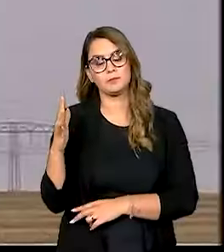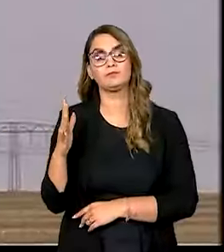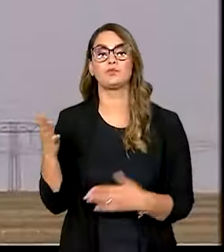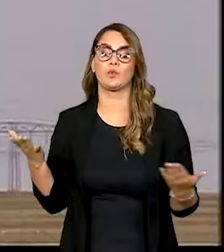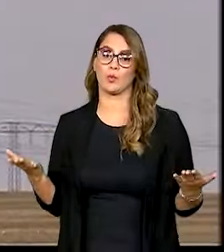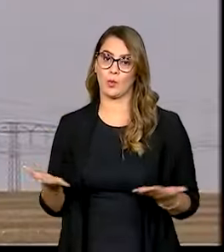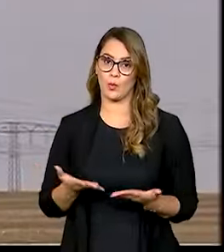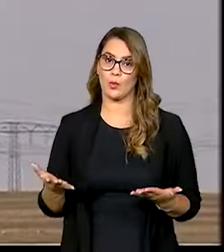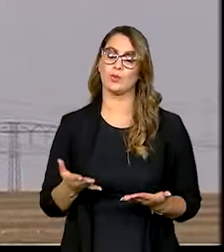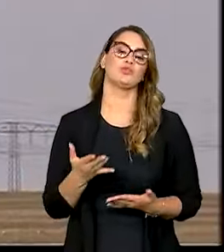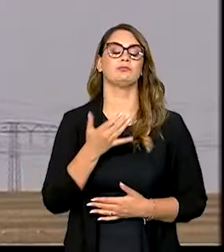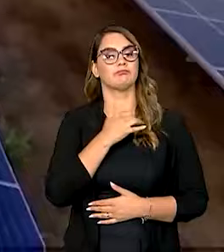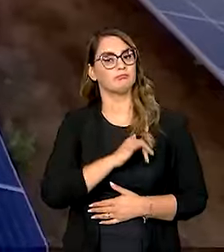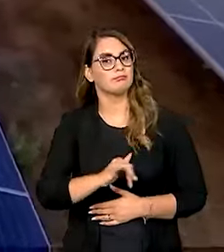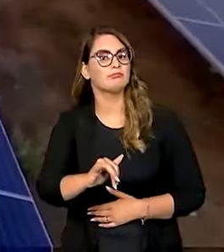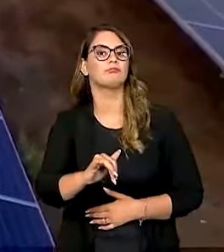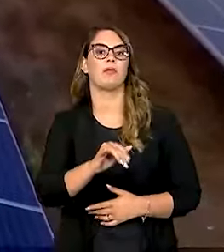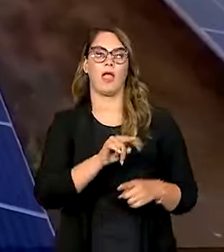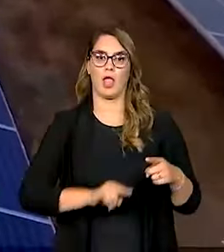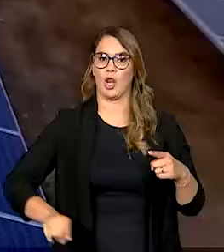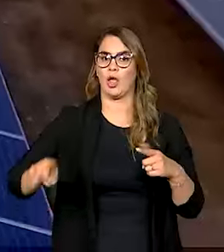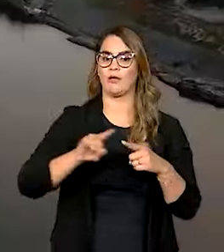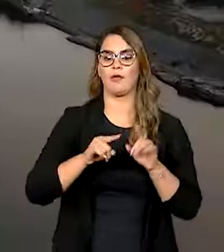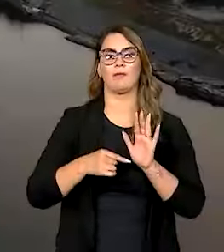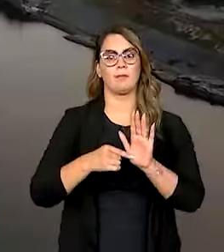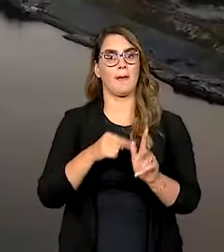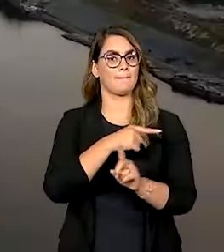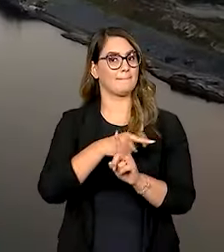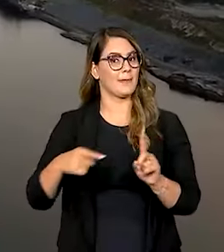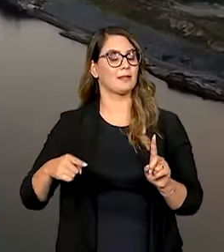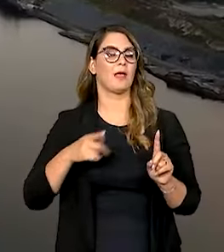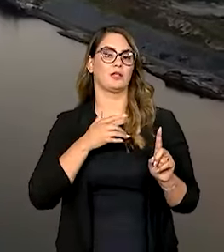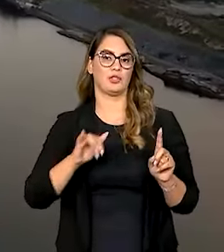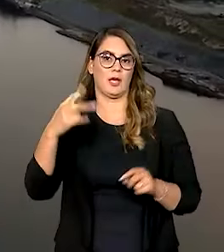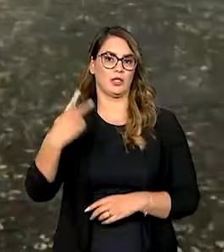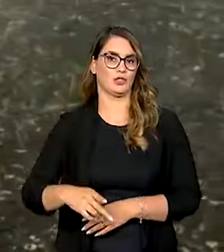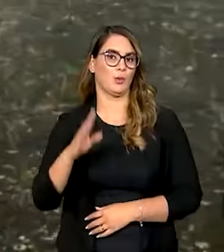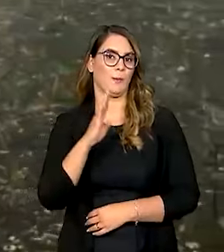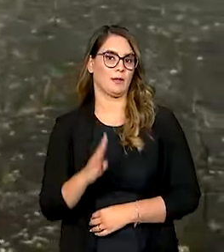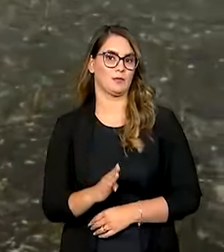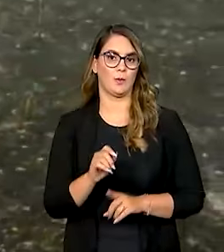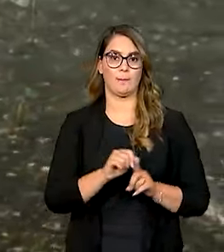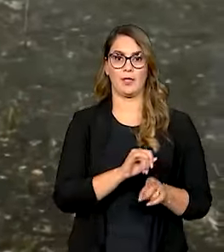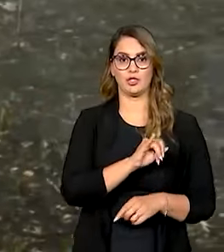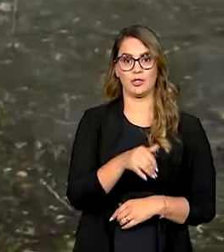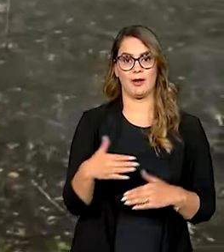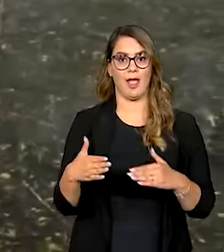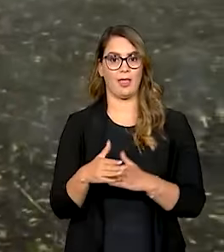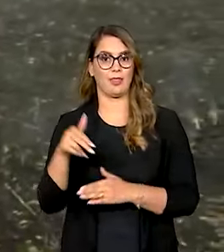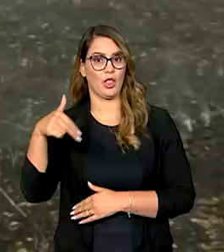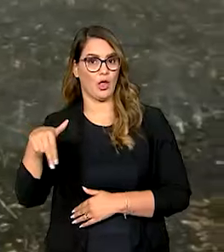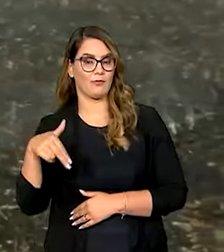Atualmente as fontes renováveis representam quase a metade da matriz energética brasileiraa de Janeiro até Novembro o